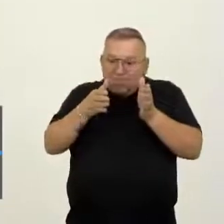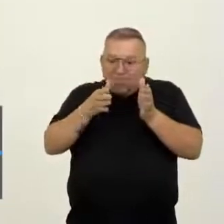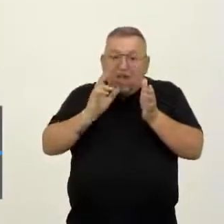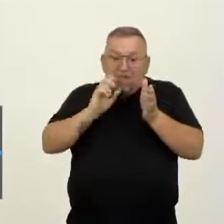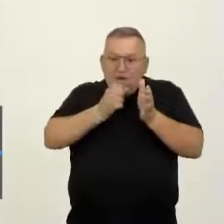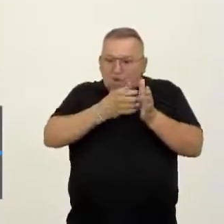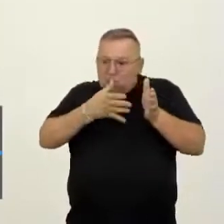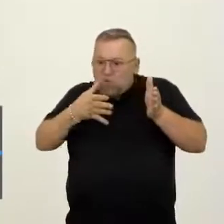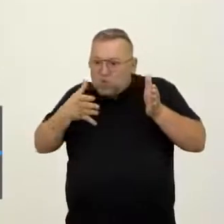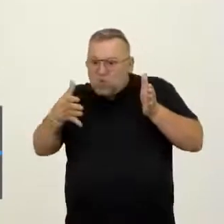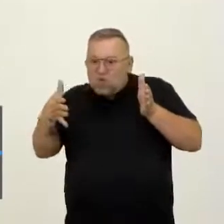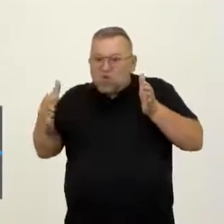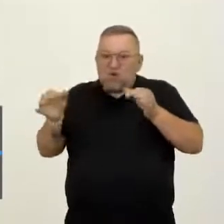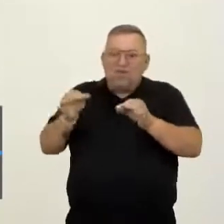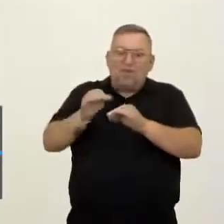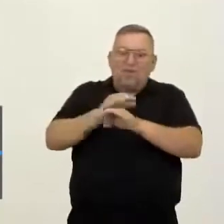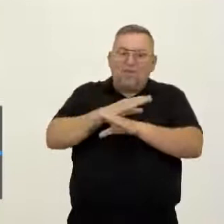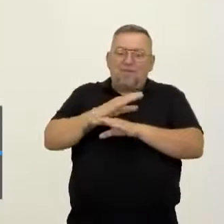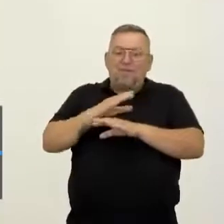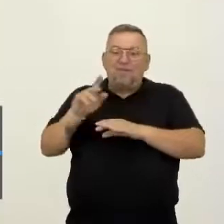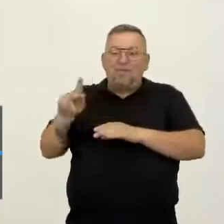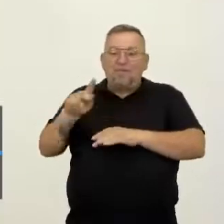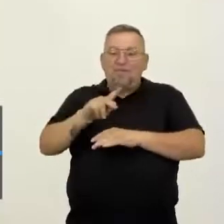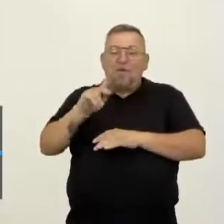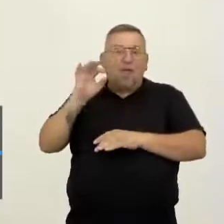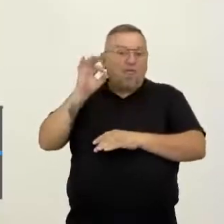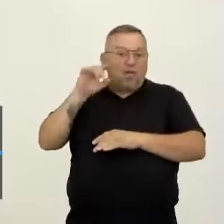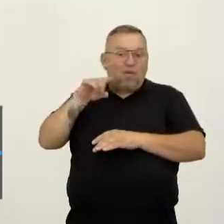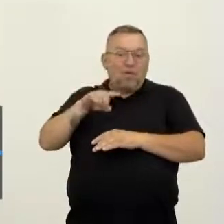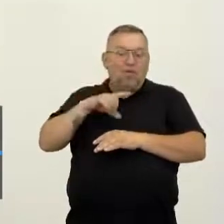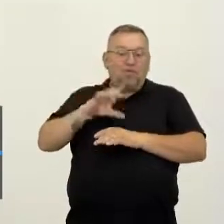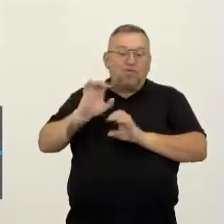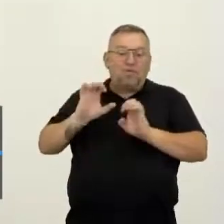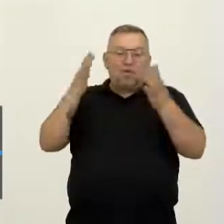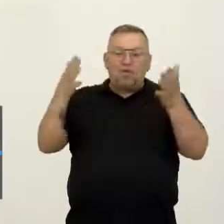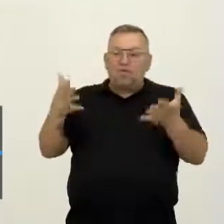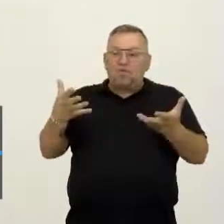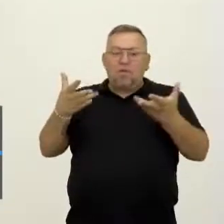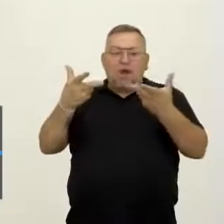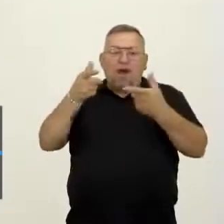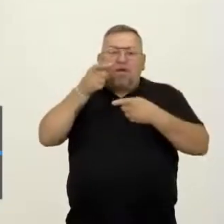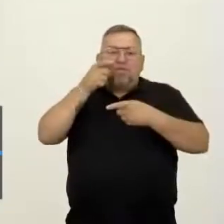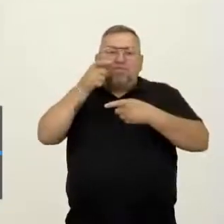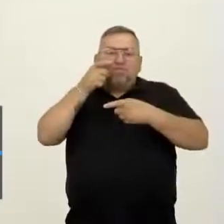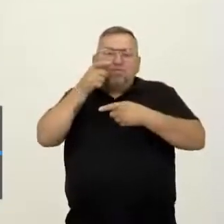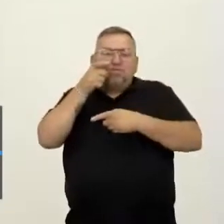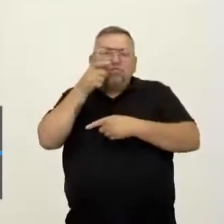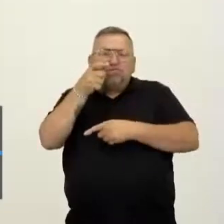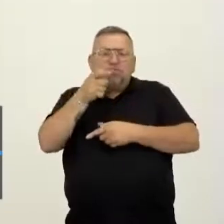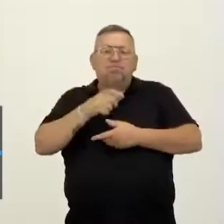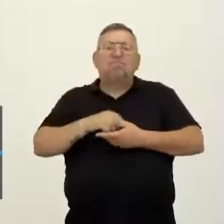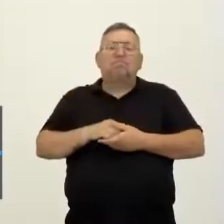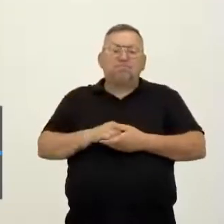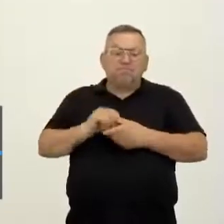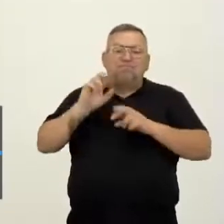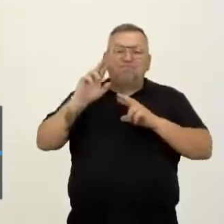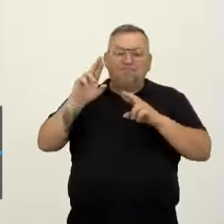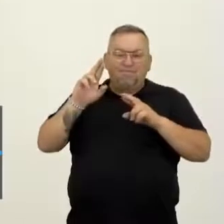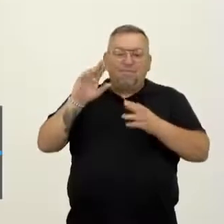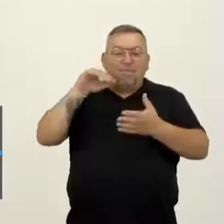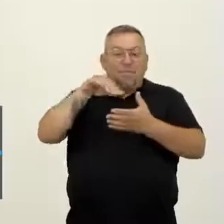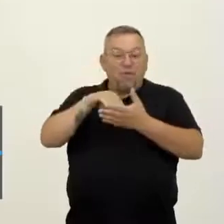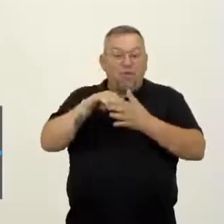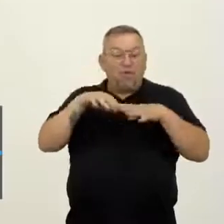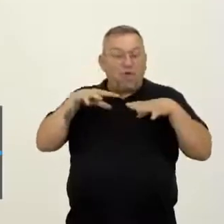Imagina o espetáculo. Eu tava aqui falando pro professor Anderson, nossa, isso aqui, esse espetáculo deve ser maravilhoso. Eu não assisti pessoalmente, mas espero que com o fim